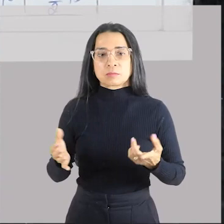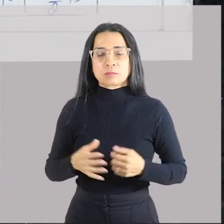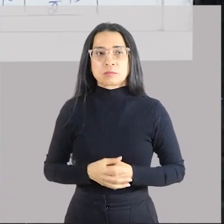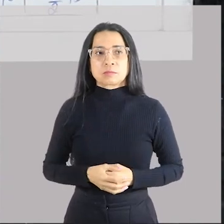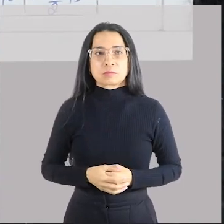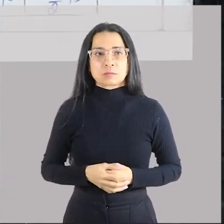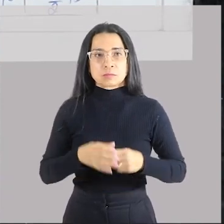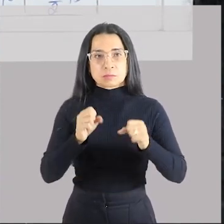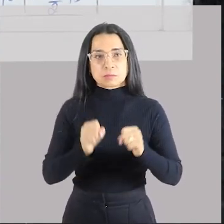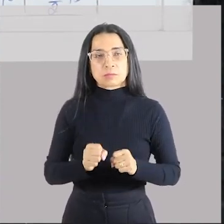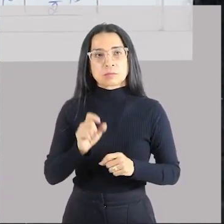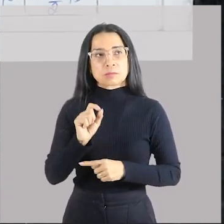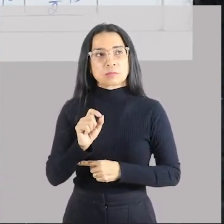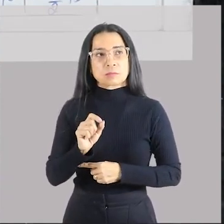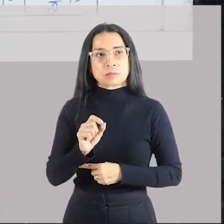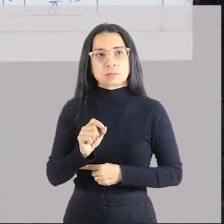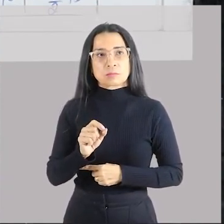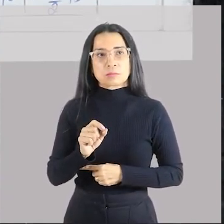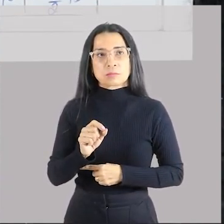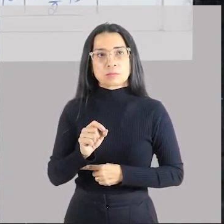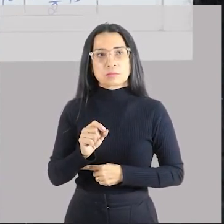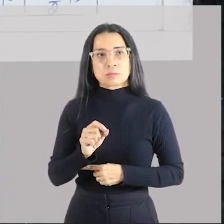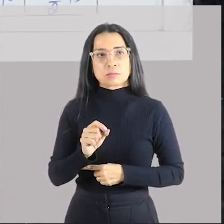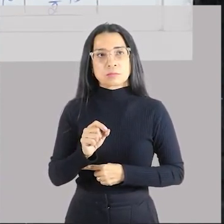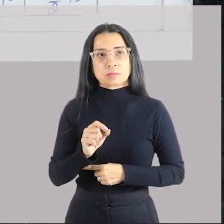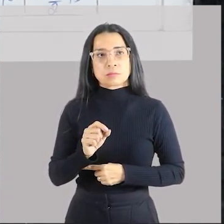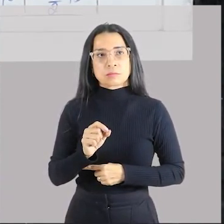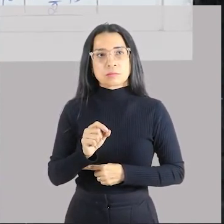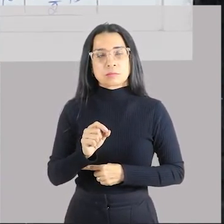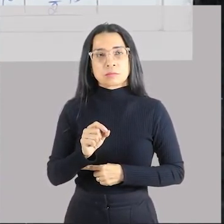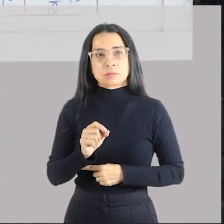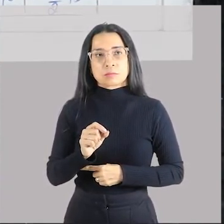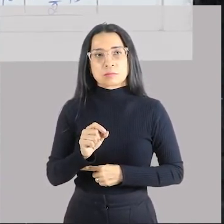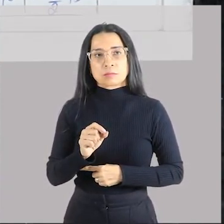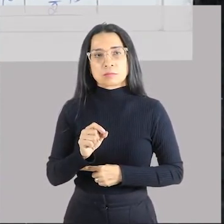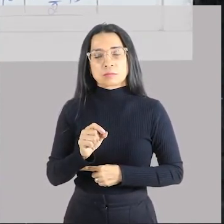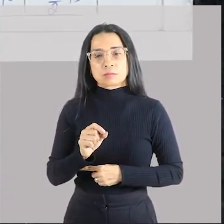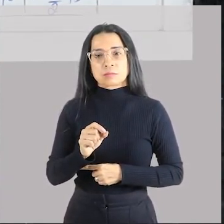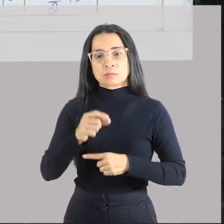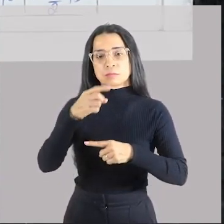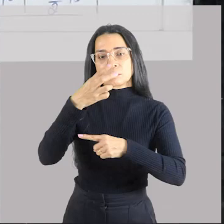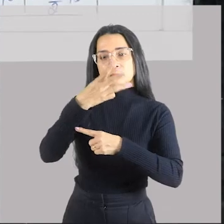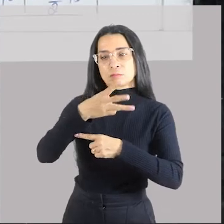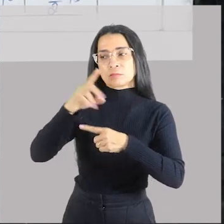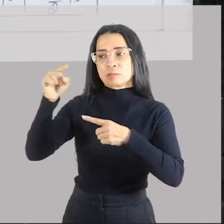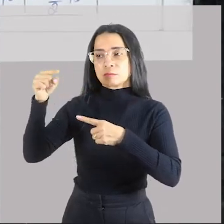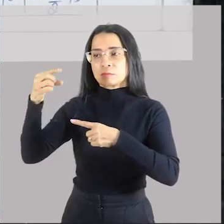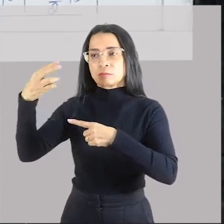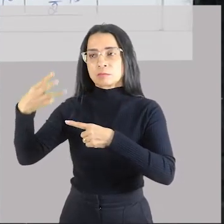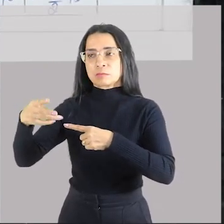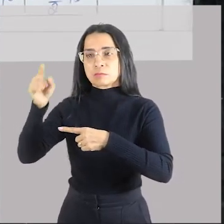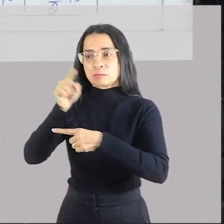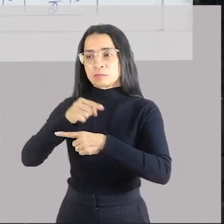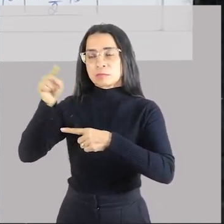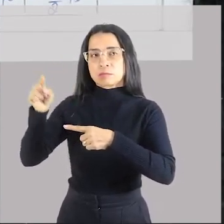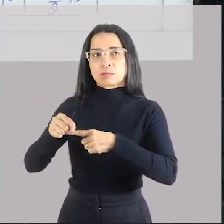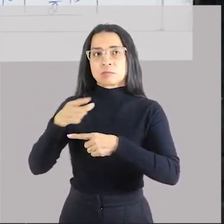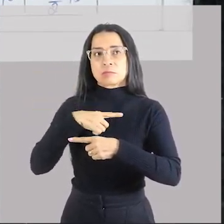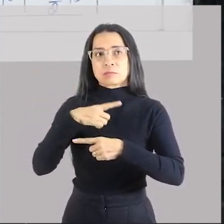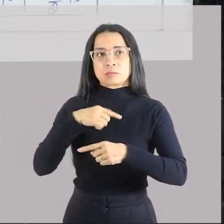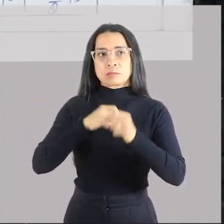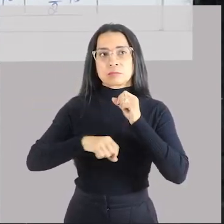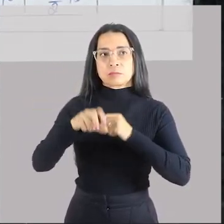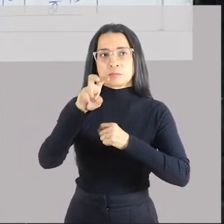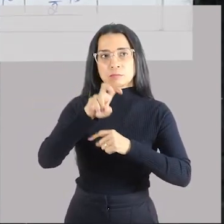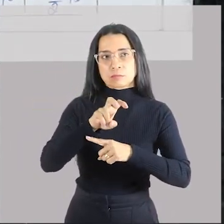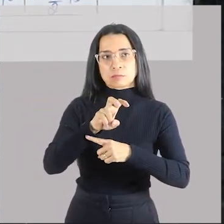Certo? Olha, podemos aqui cancelar a raiz de 3 com raiz de 3, ó. Tá? Aí nós vamos